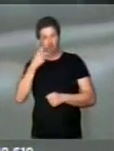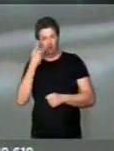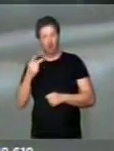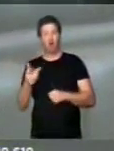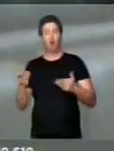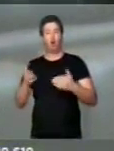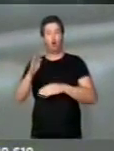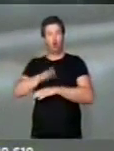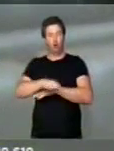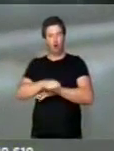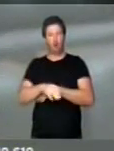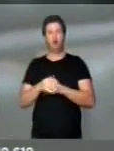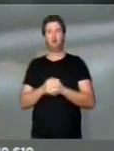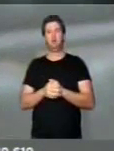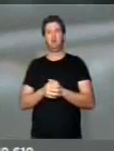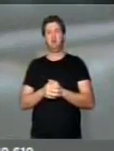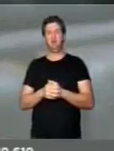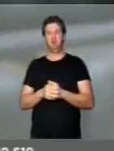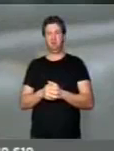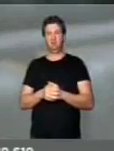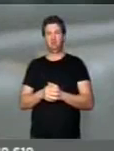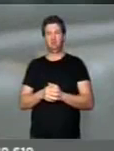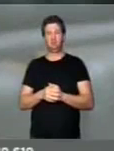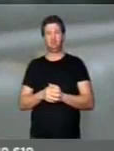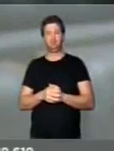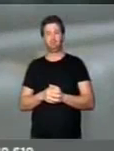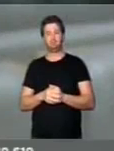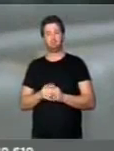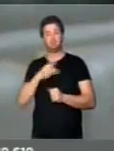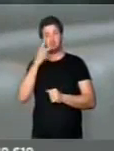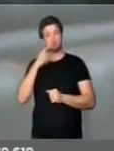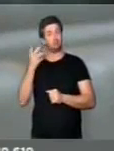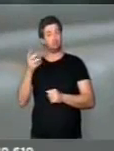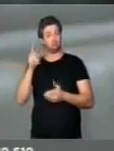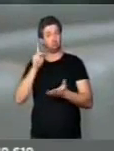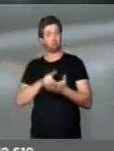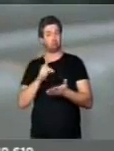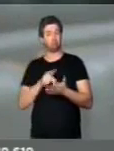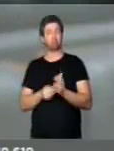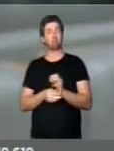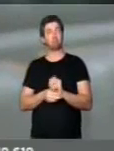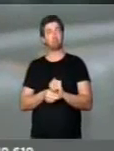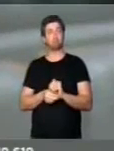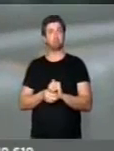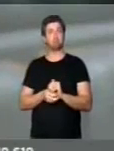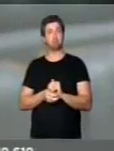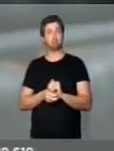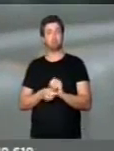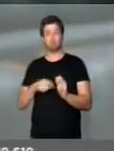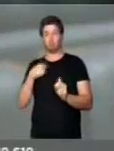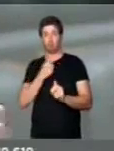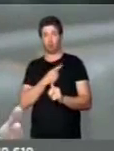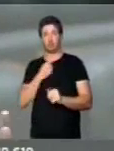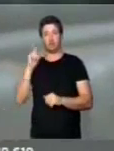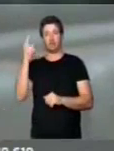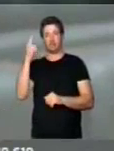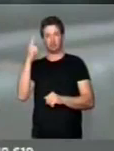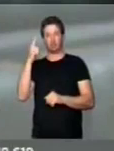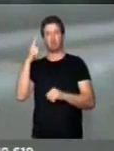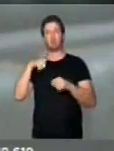proferido na tarde de hoje, no seu grande expediente. Dizer que realmente nós estamos